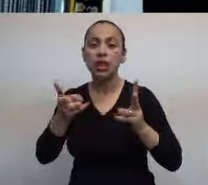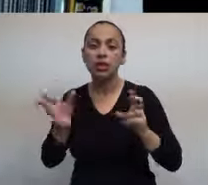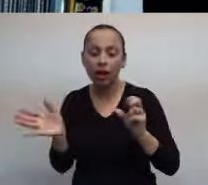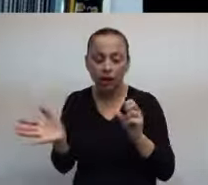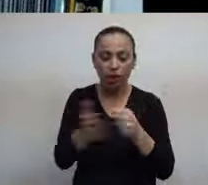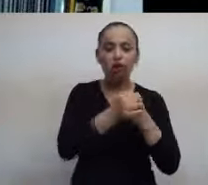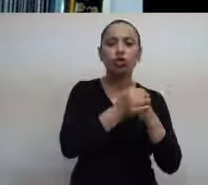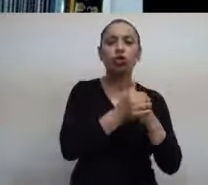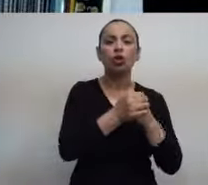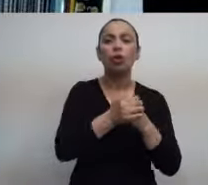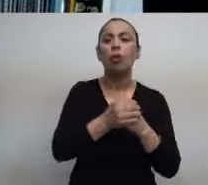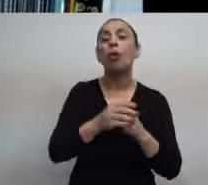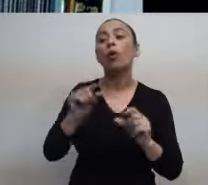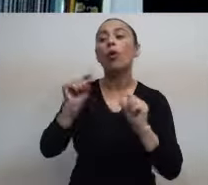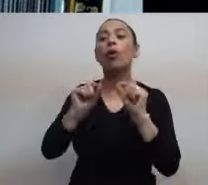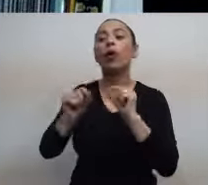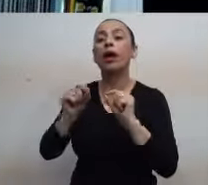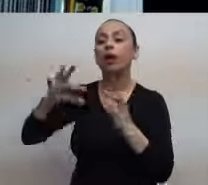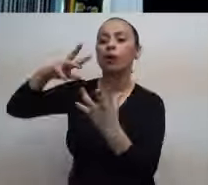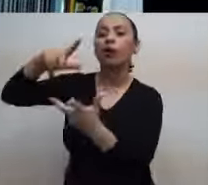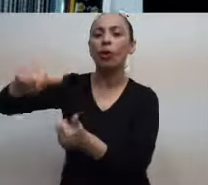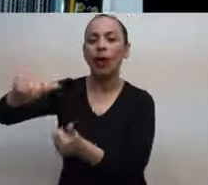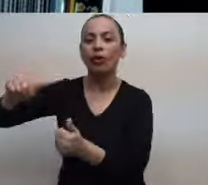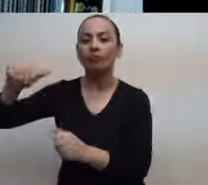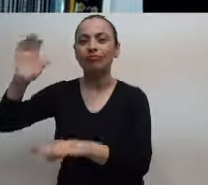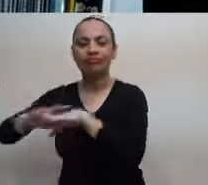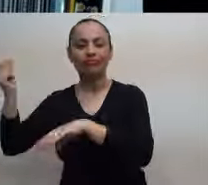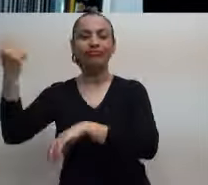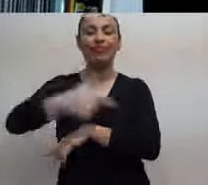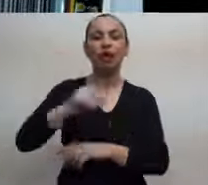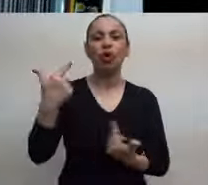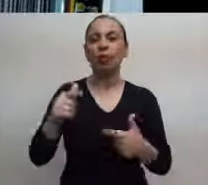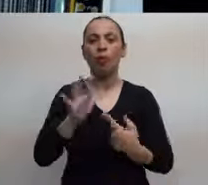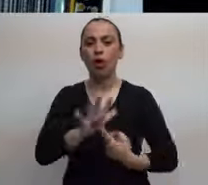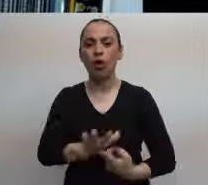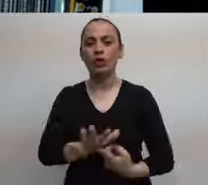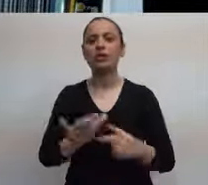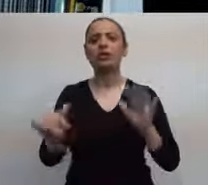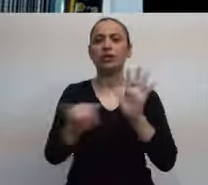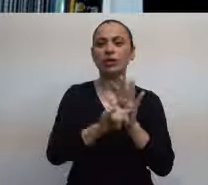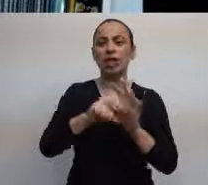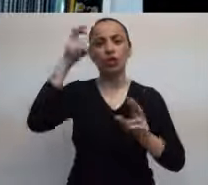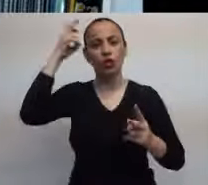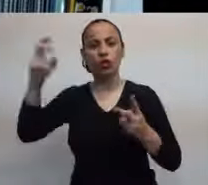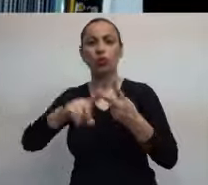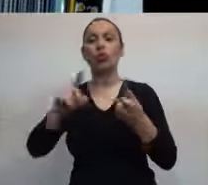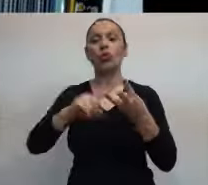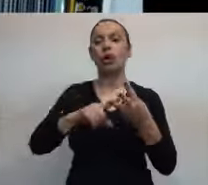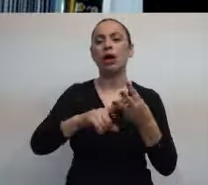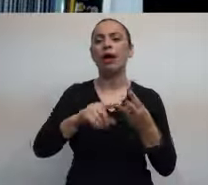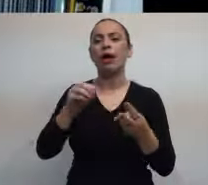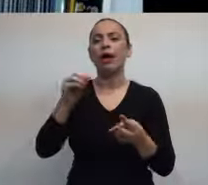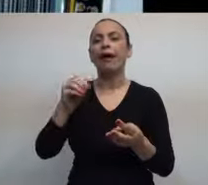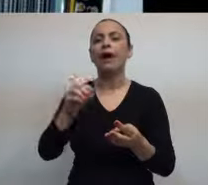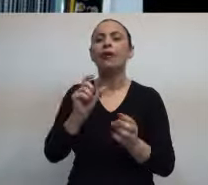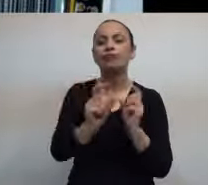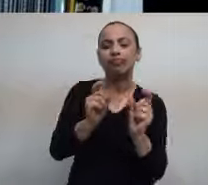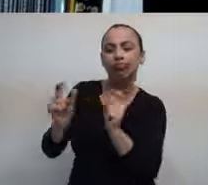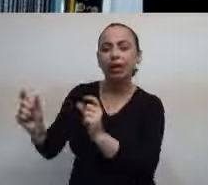pelo global, que não mostra as diferentes identidades, culturas, fragmentos